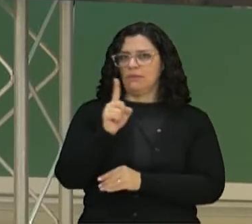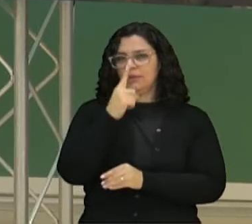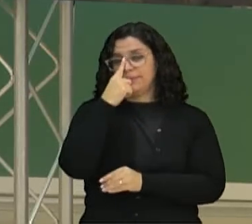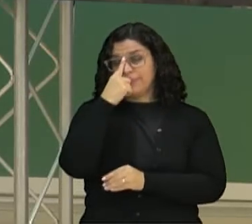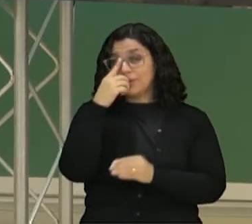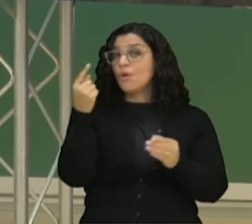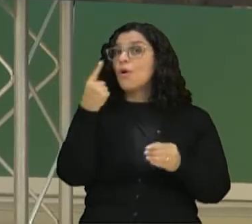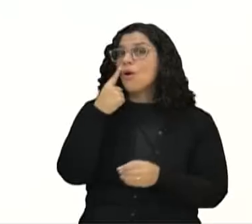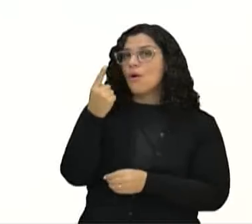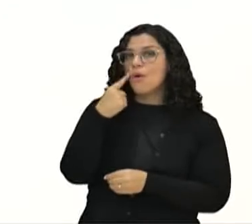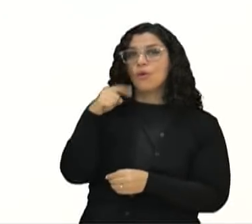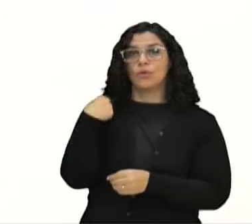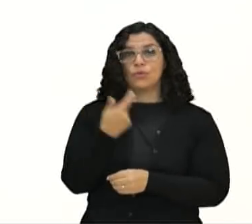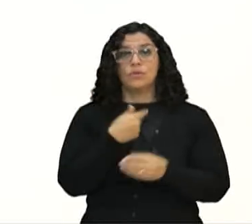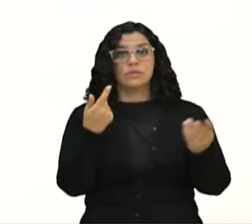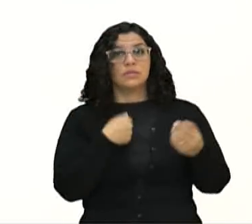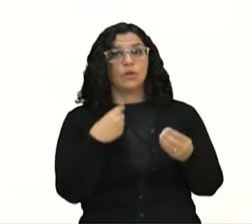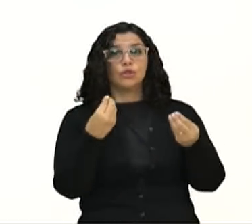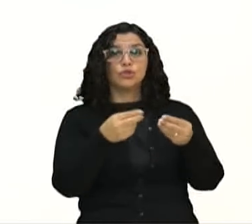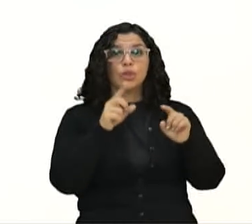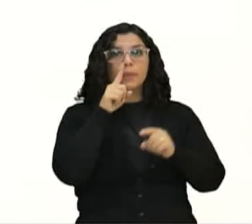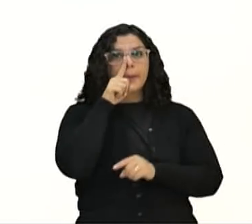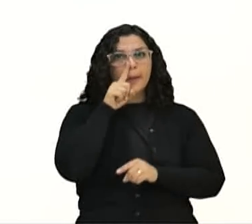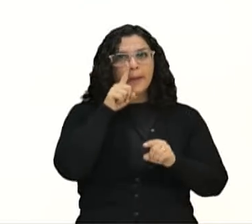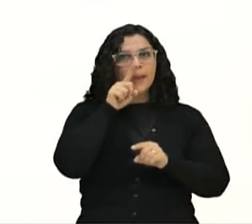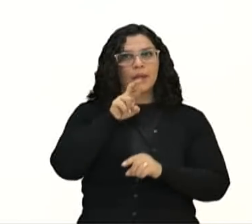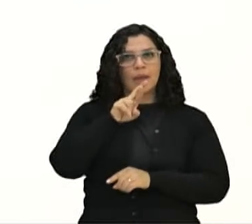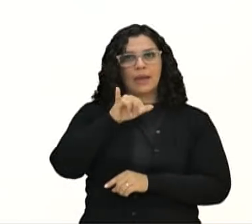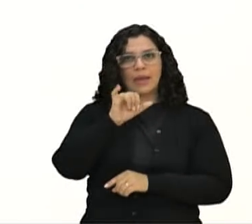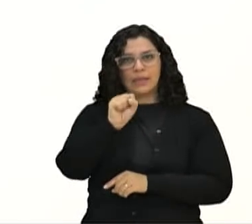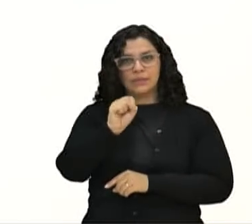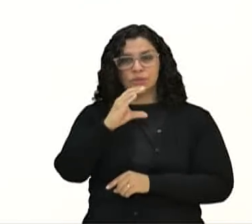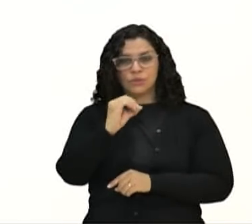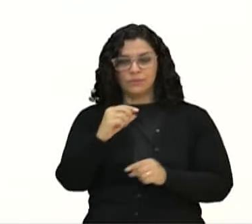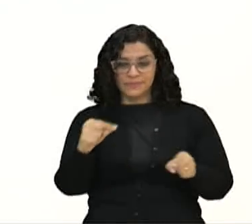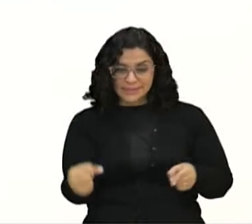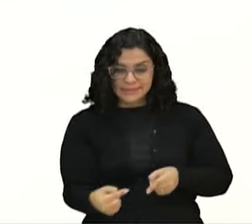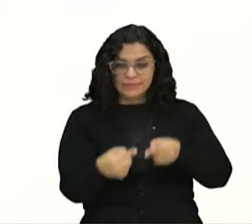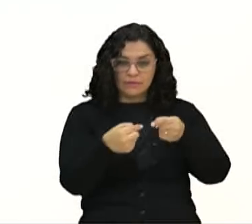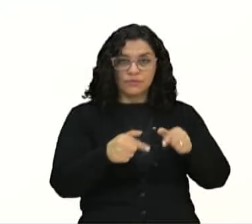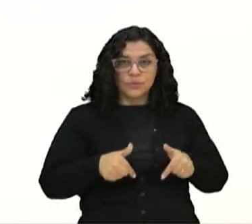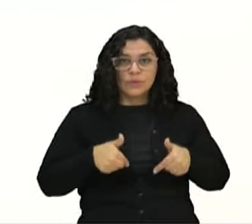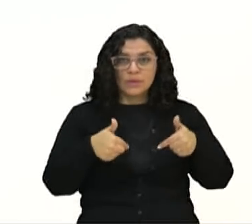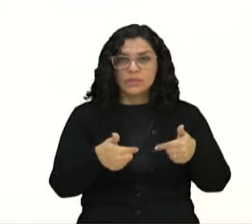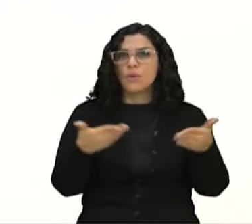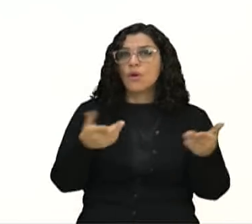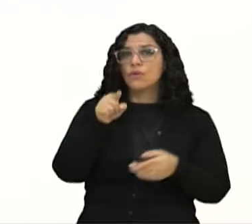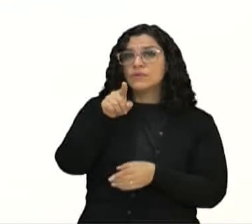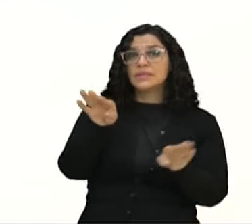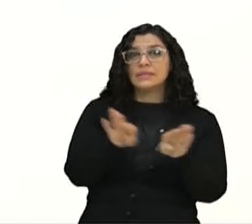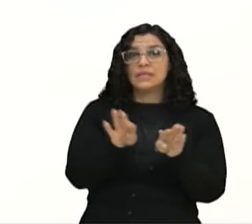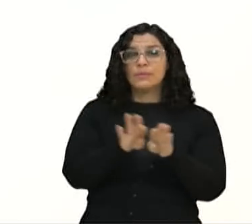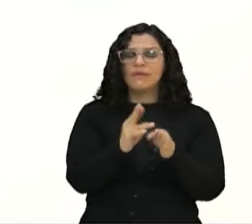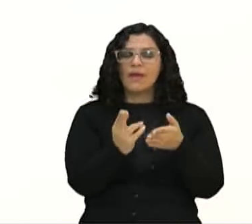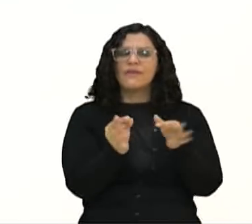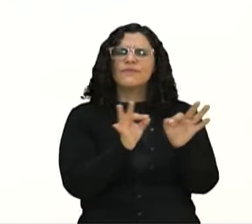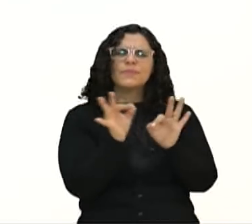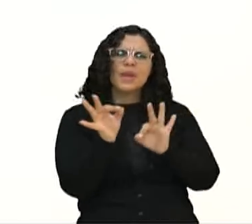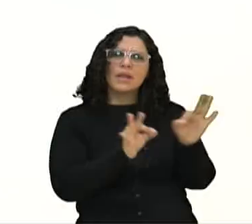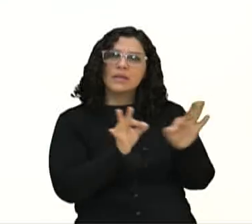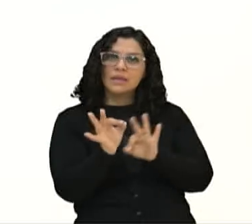vamos lá. Com base na ideia de risco, desafio e ação, você deverá planejar um circuito